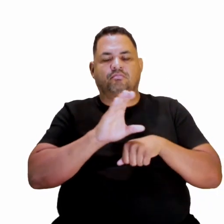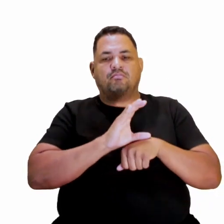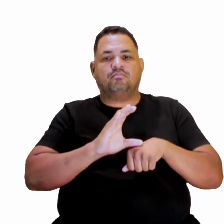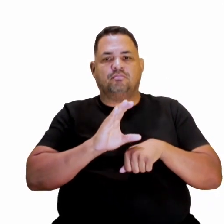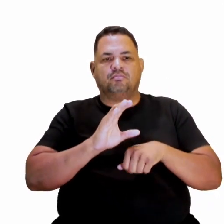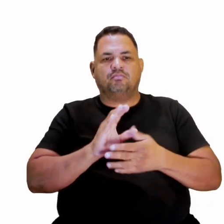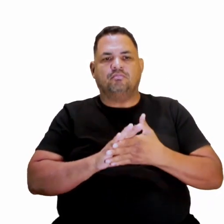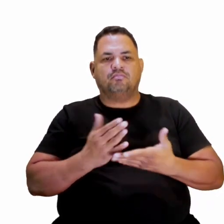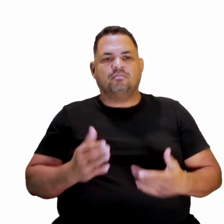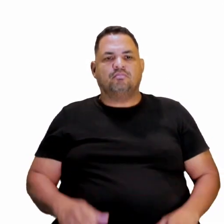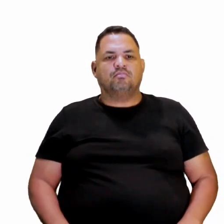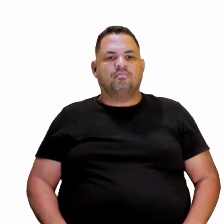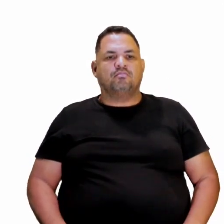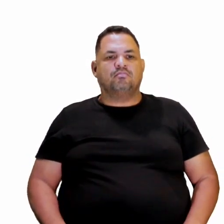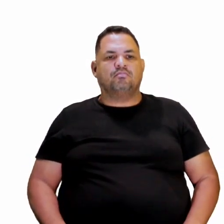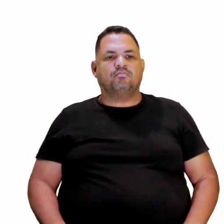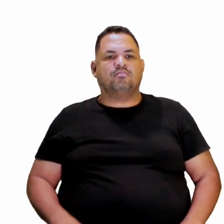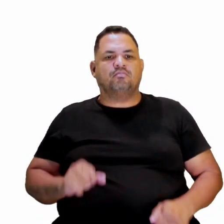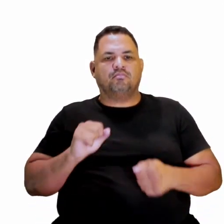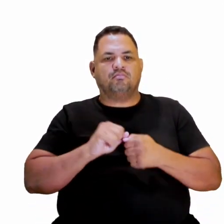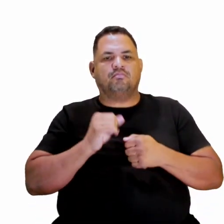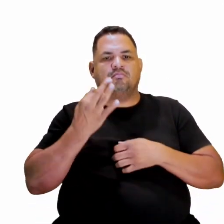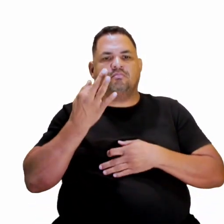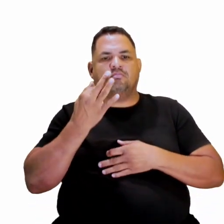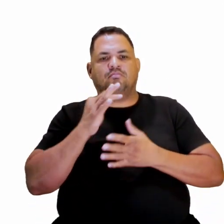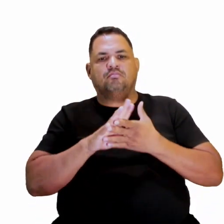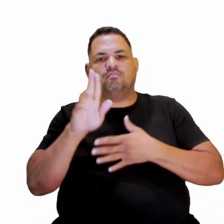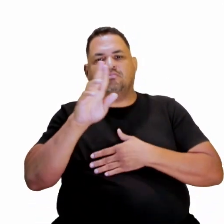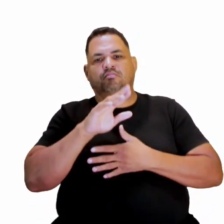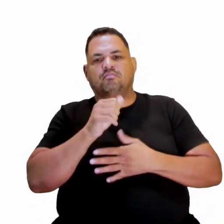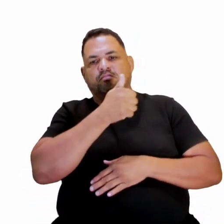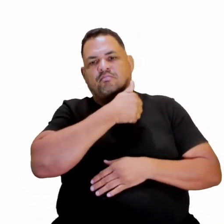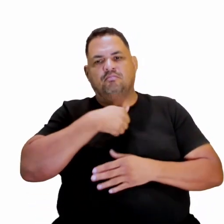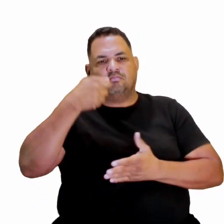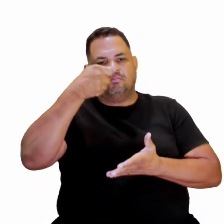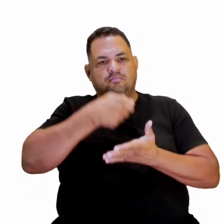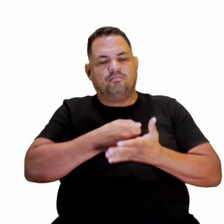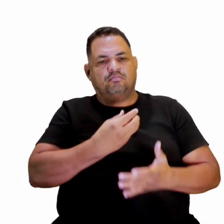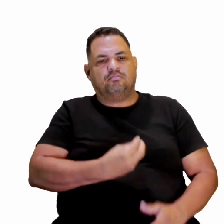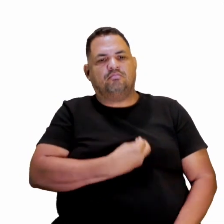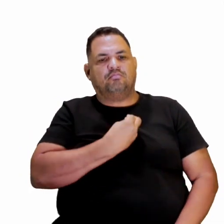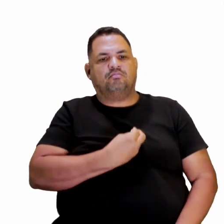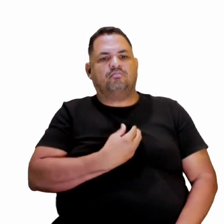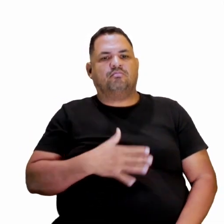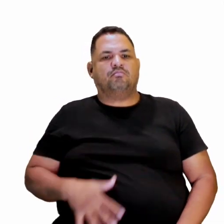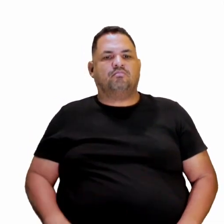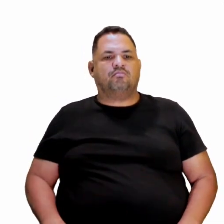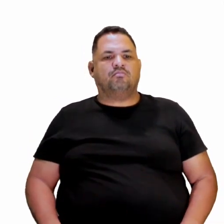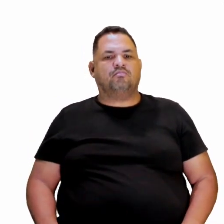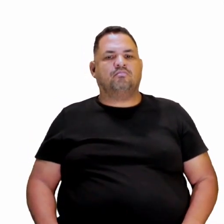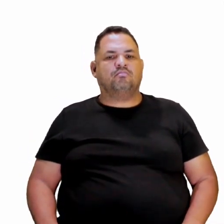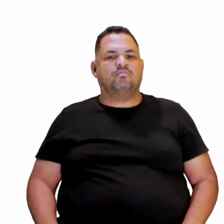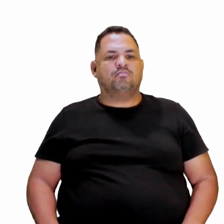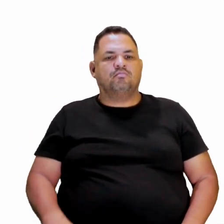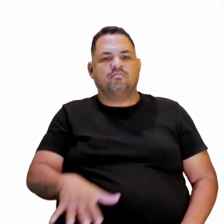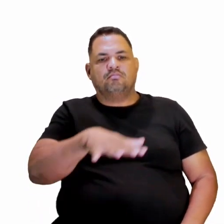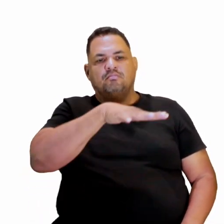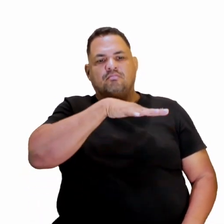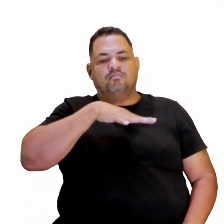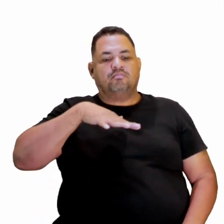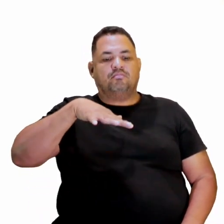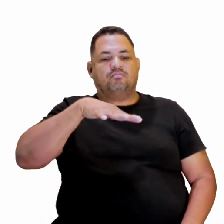dele. Cursar uma universidade foi a melhor decisão da vida dele. O ambiente